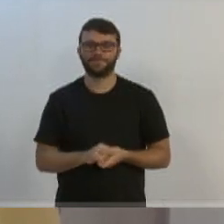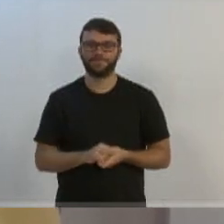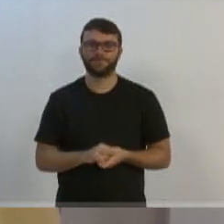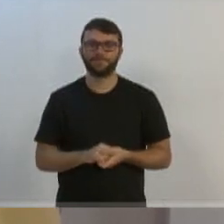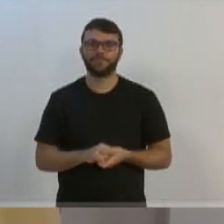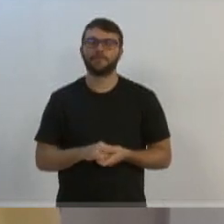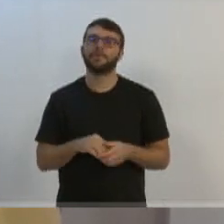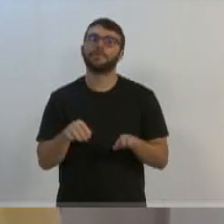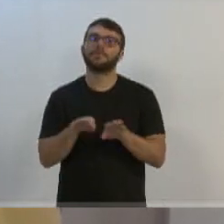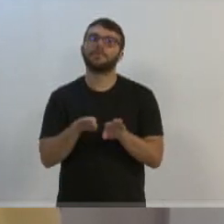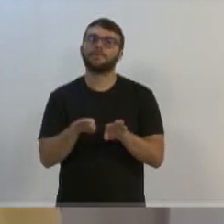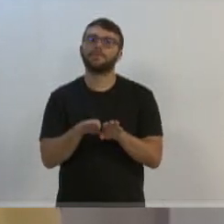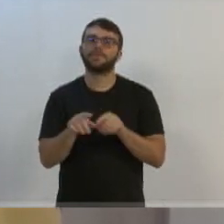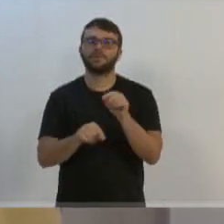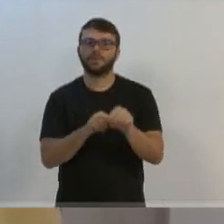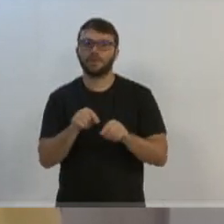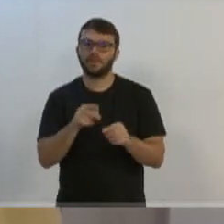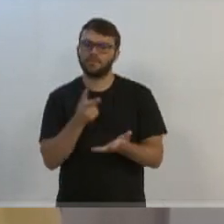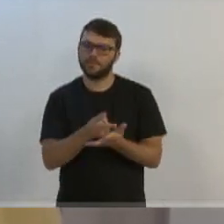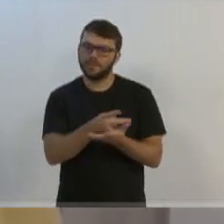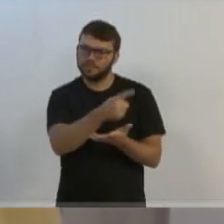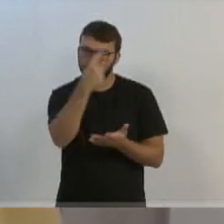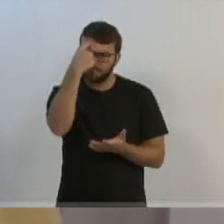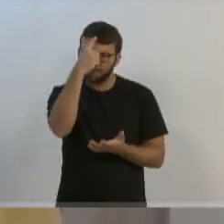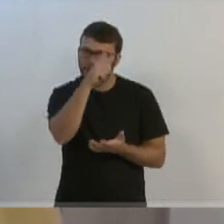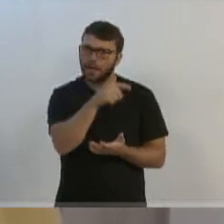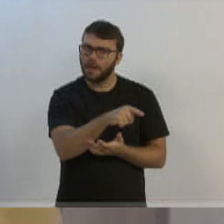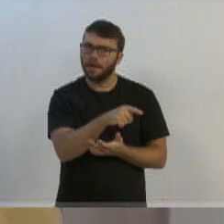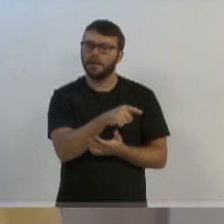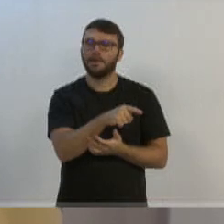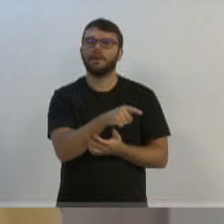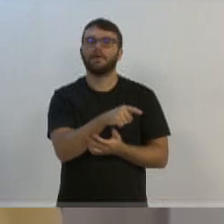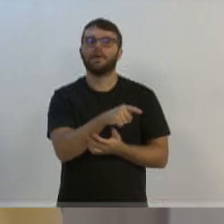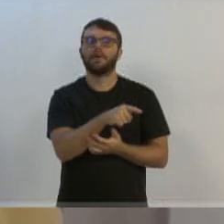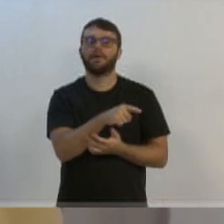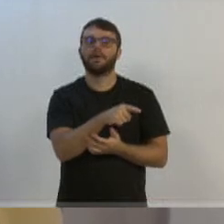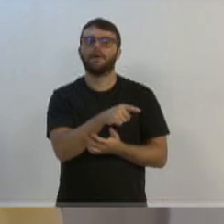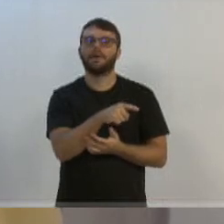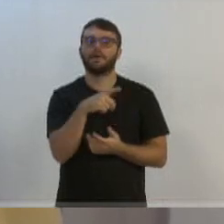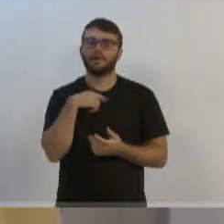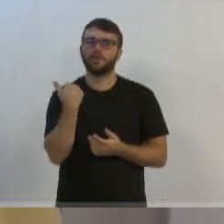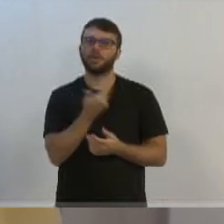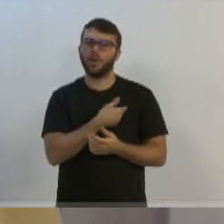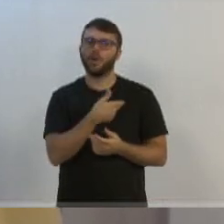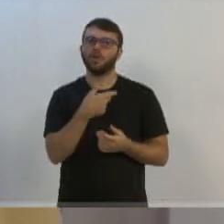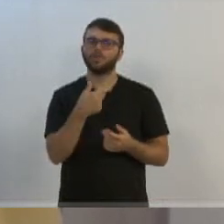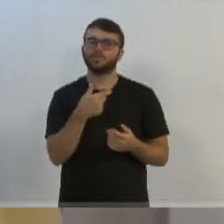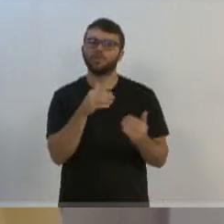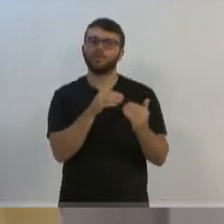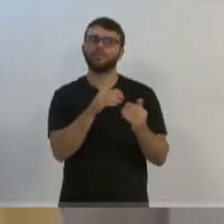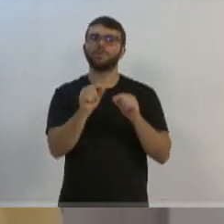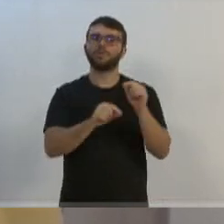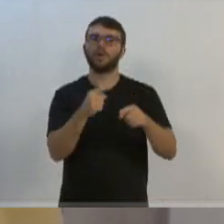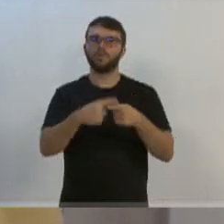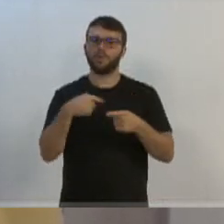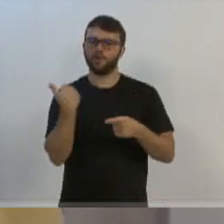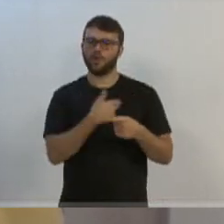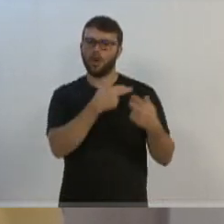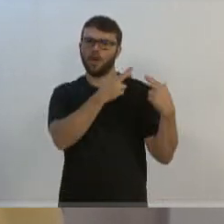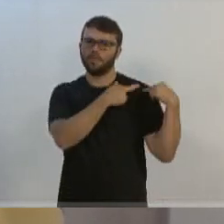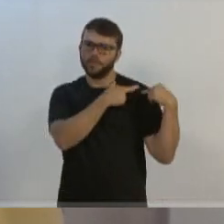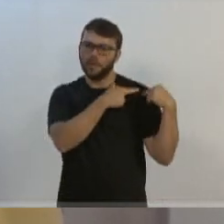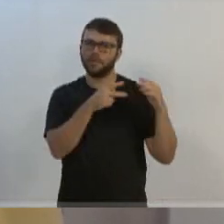vou, nessa mesma linha, vereador Almir Vieira, onde nós tratamos aqui da responsabilidade nossa,